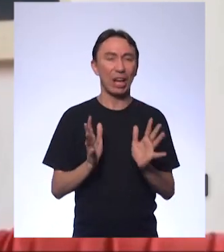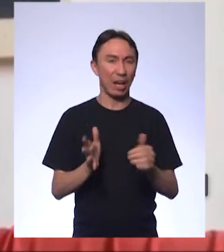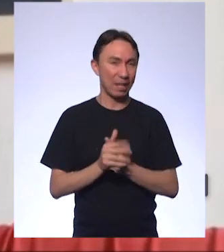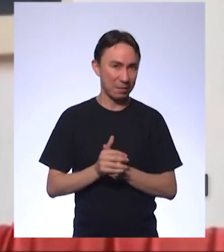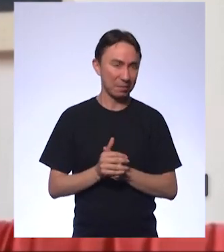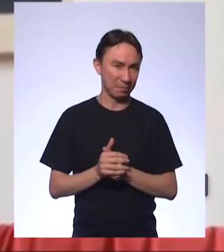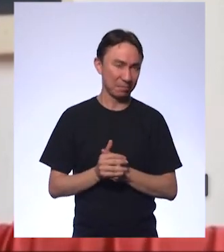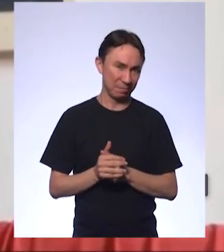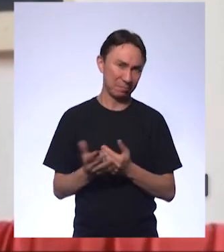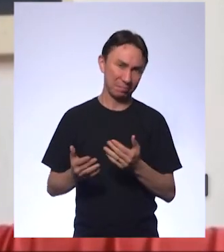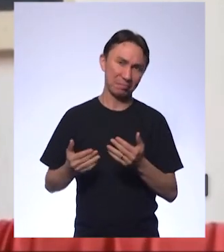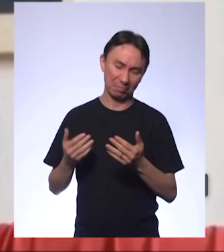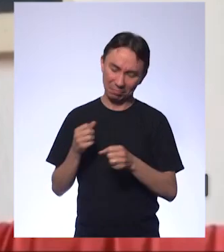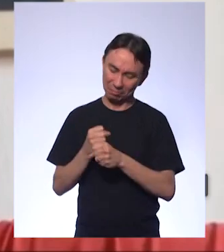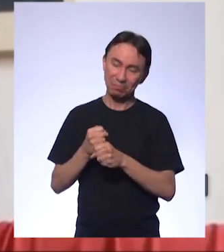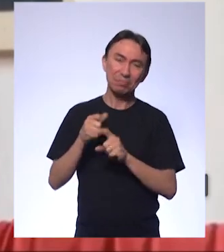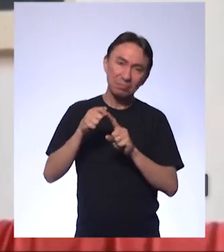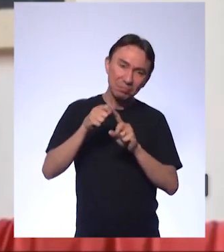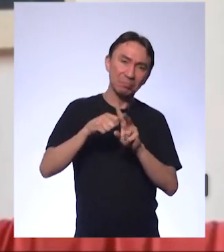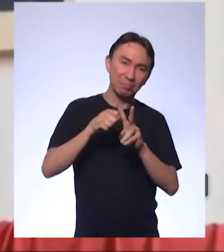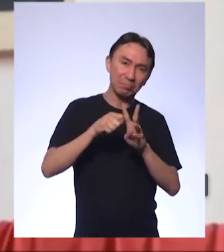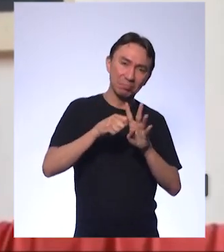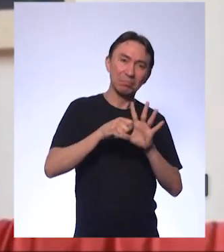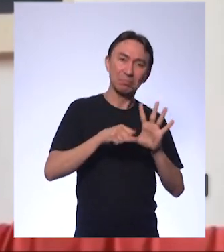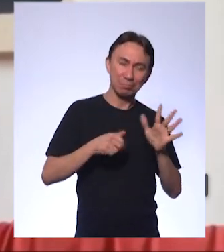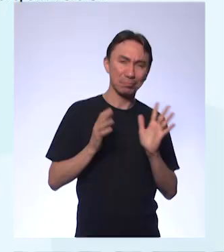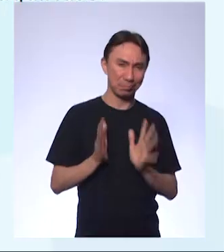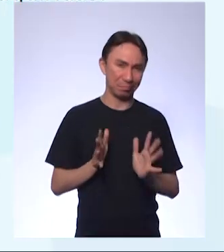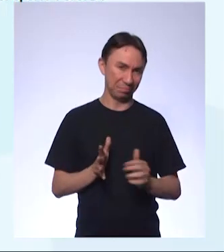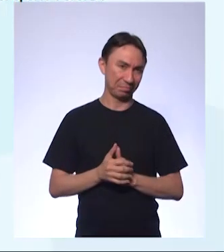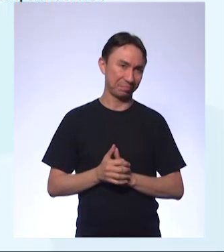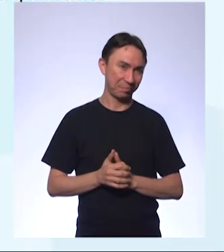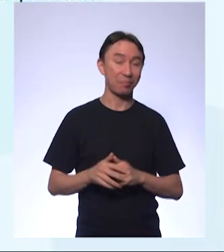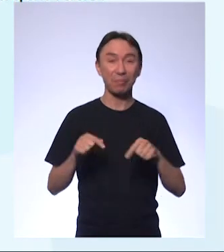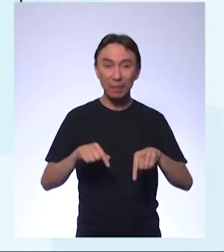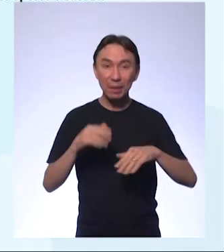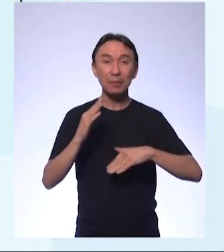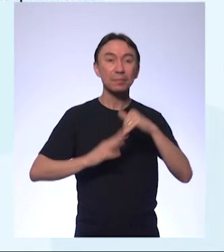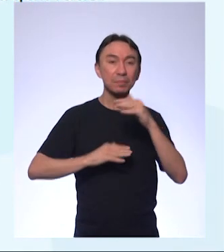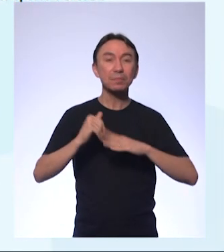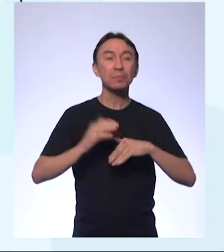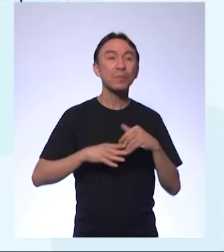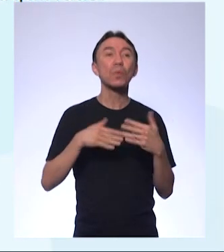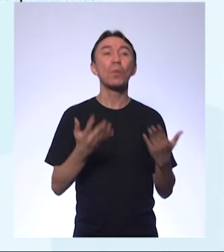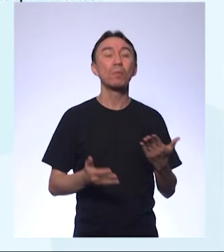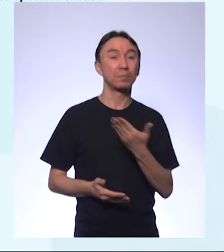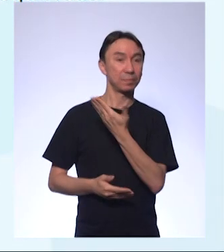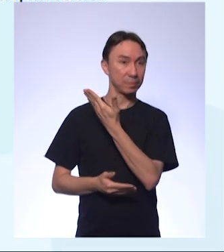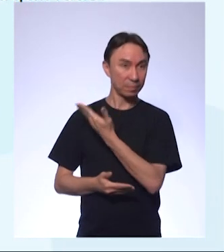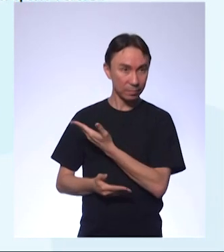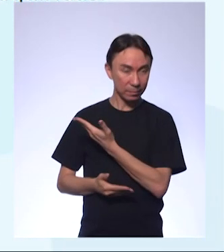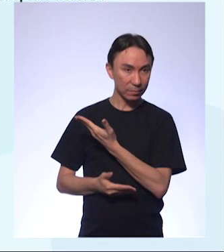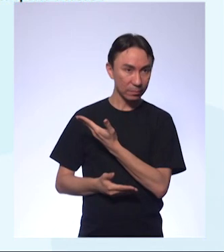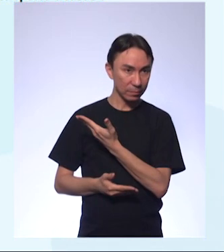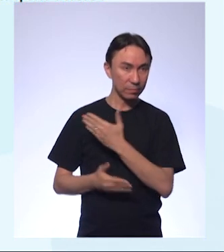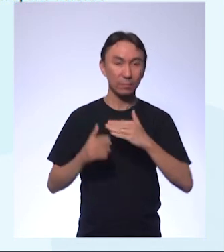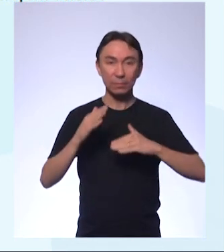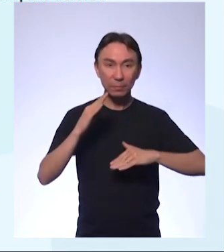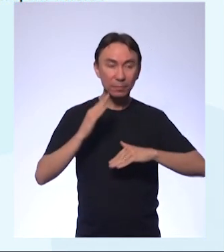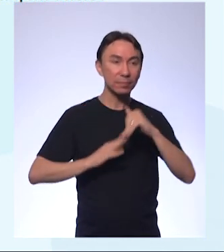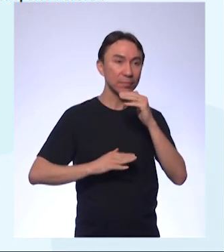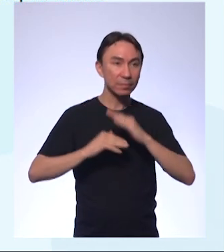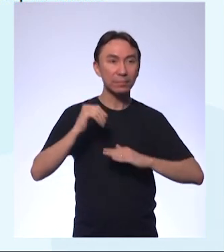né, dos bimestres anteriores, tá? A habilidade desta aula, por favor, coloca na tela para mim. A habilidade desta aula